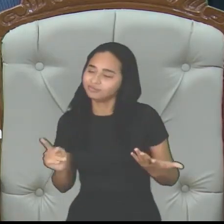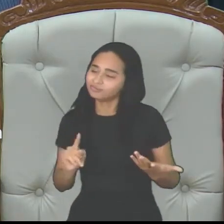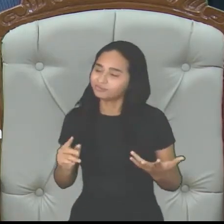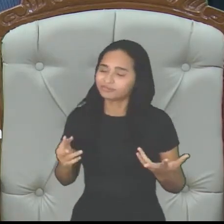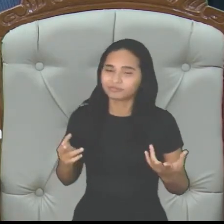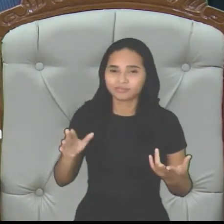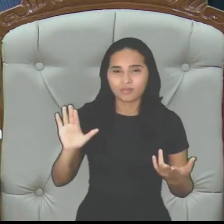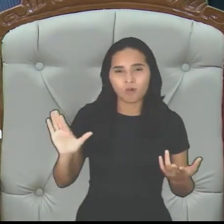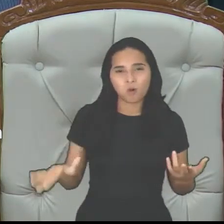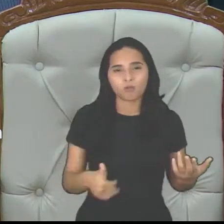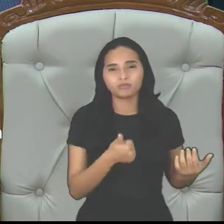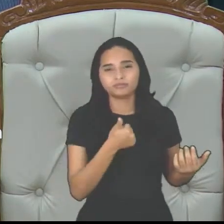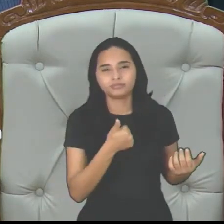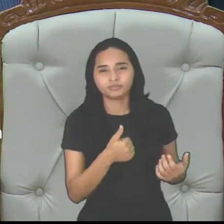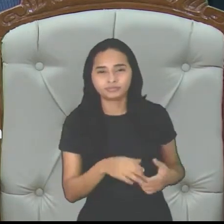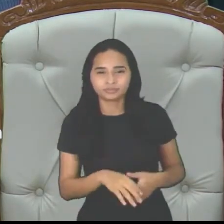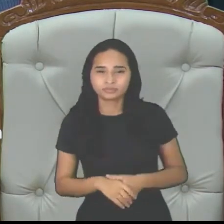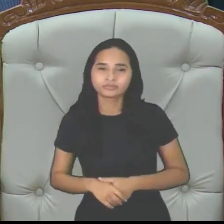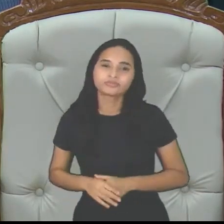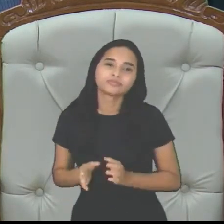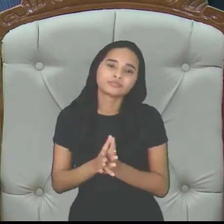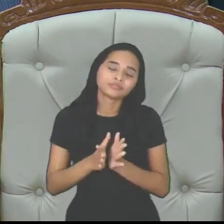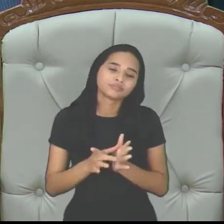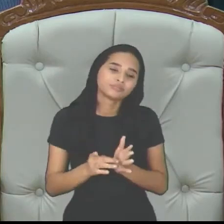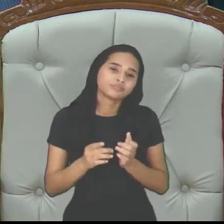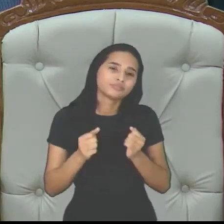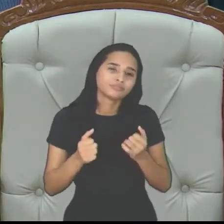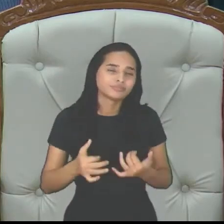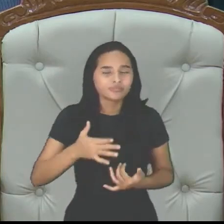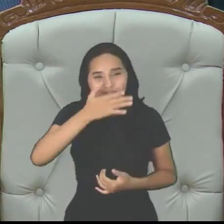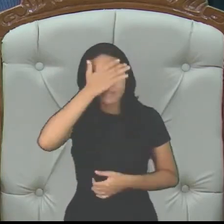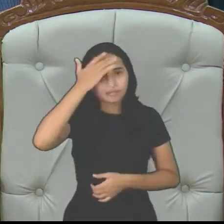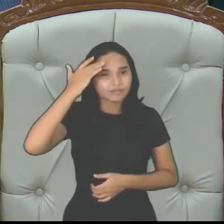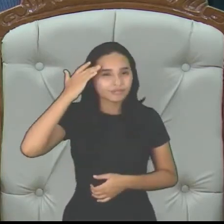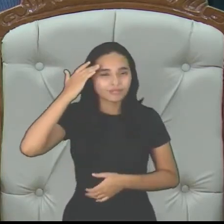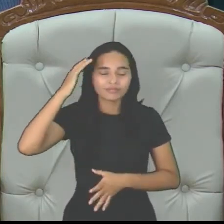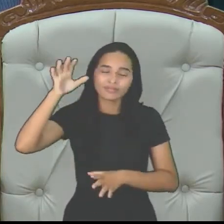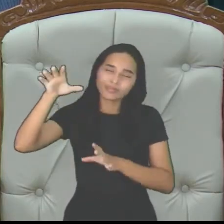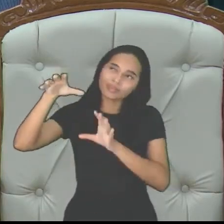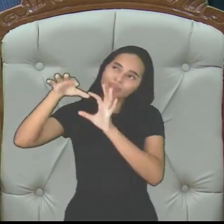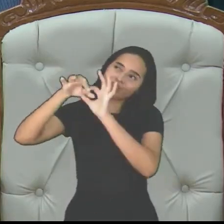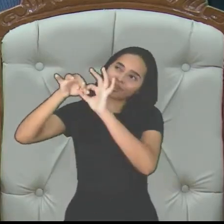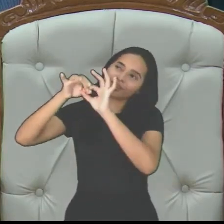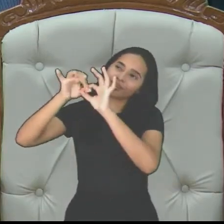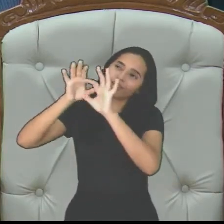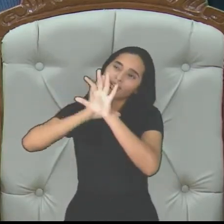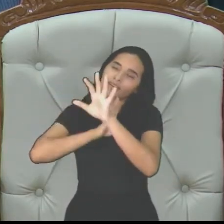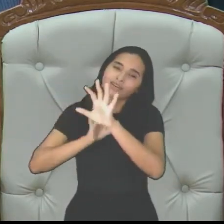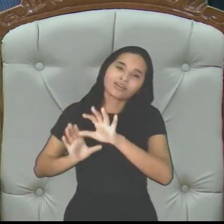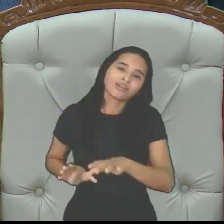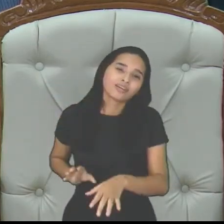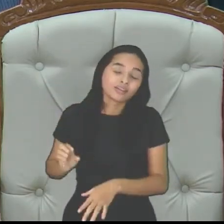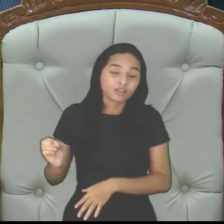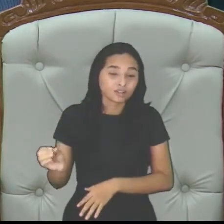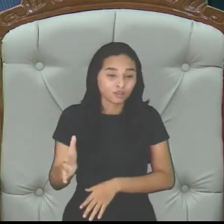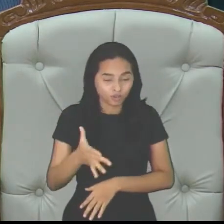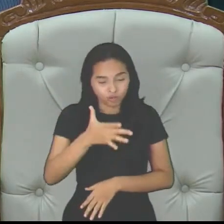ladrão. A Bíblia diz, quem está em Cristo,